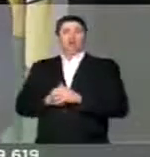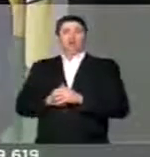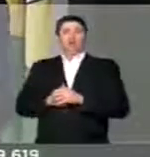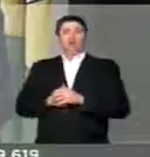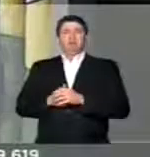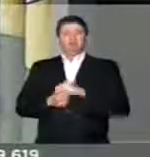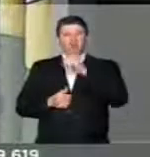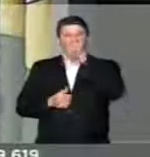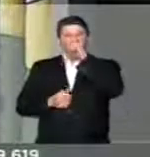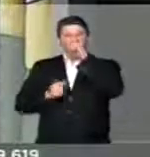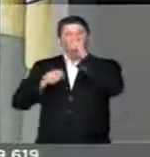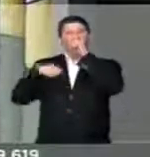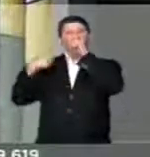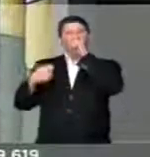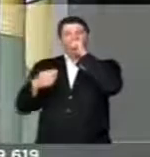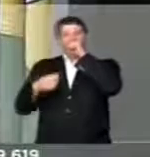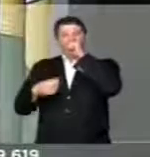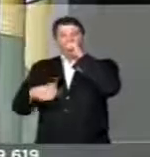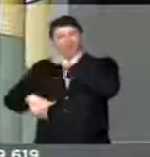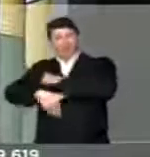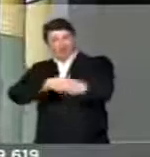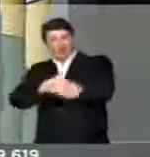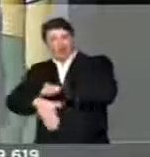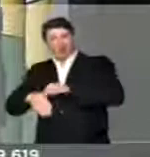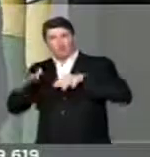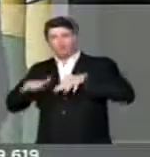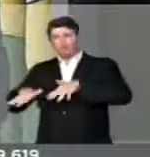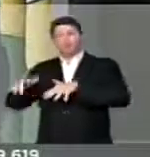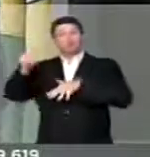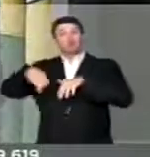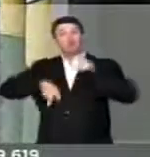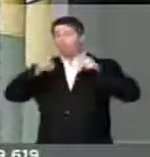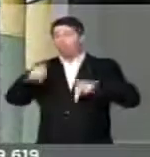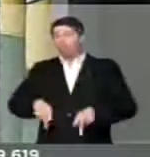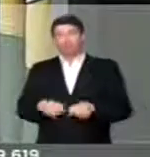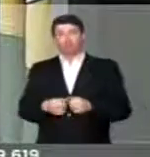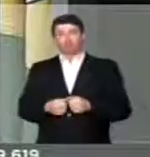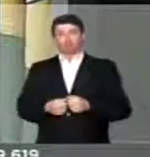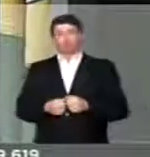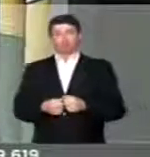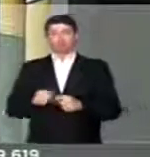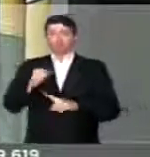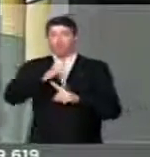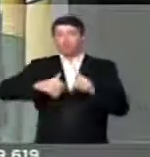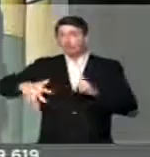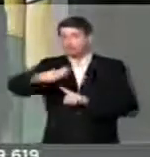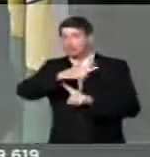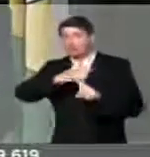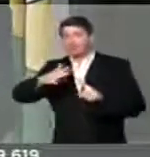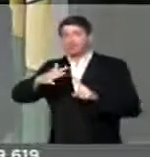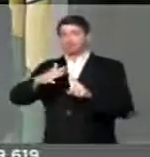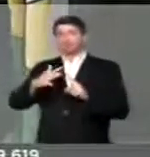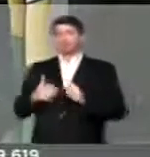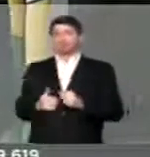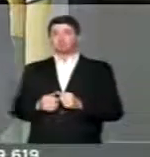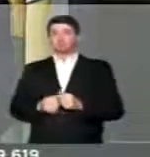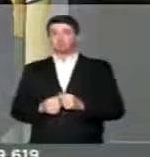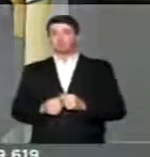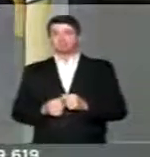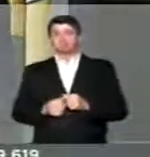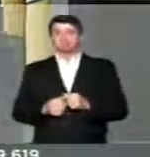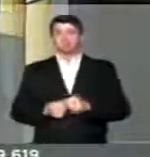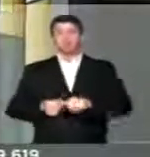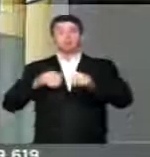Quem está nas ruas se manifestando é o povo brasileiro, é a sociedade brasileira.